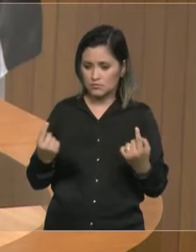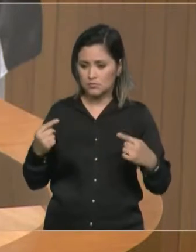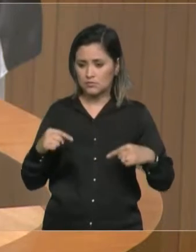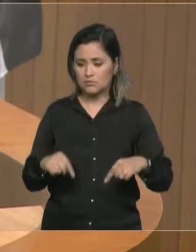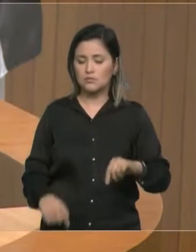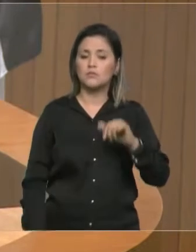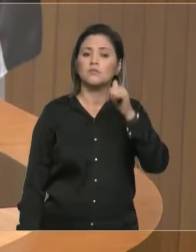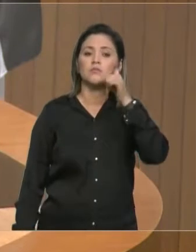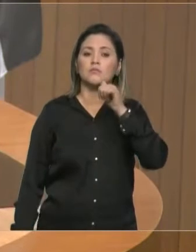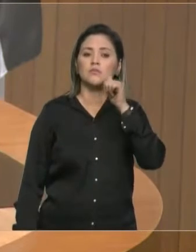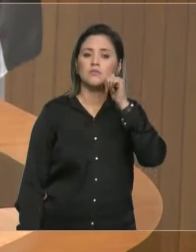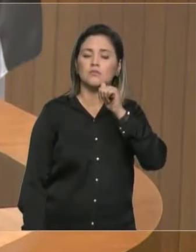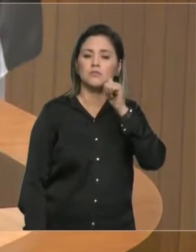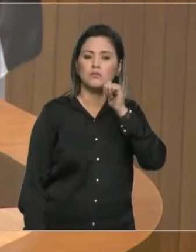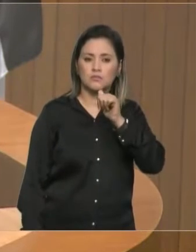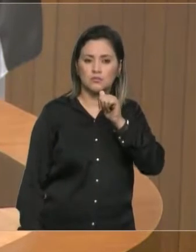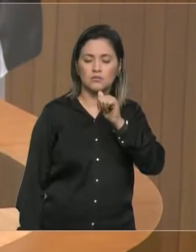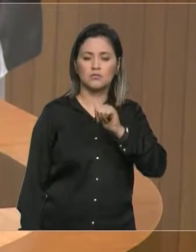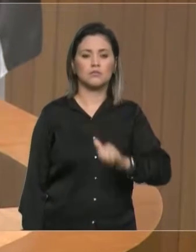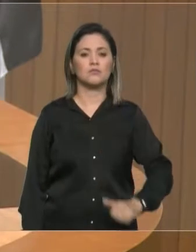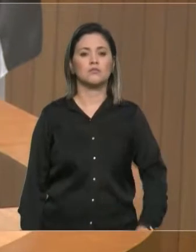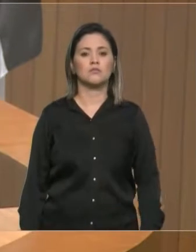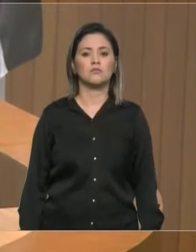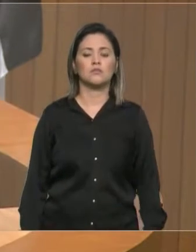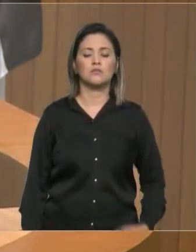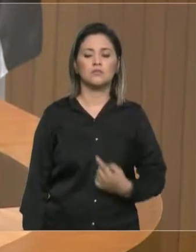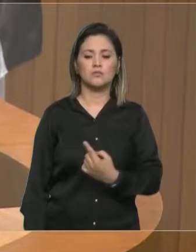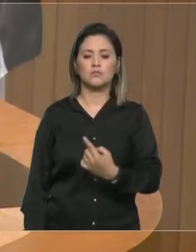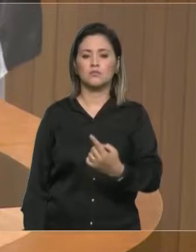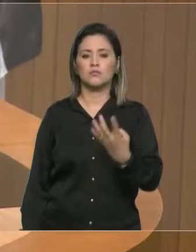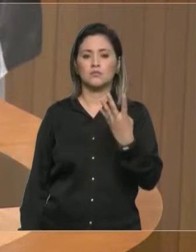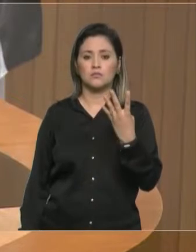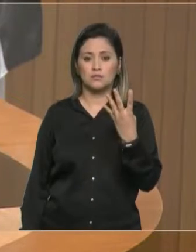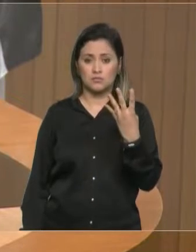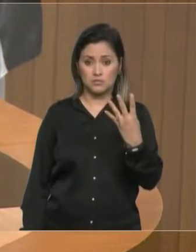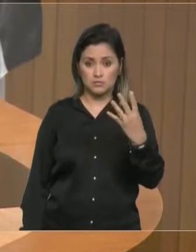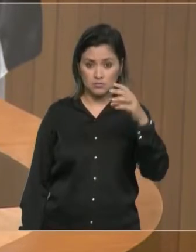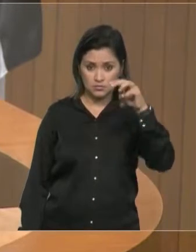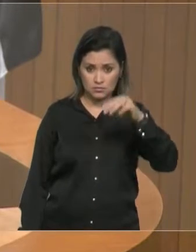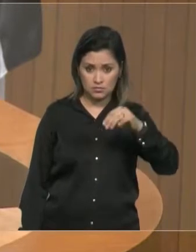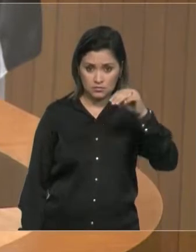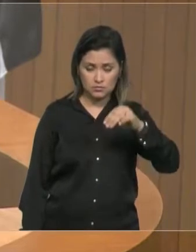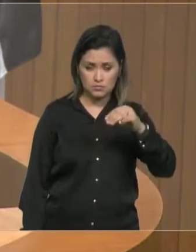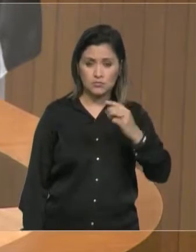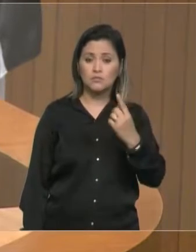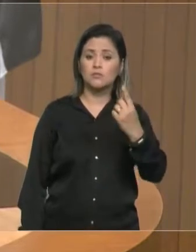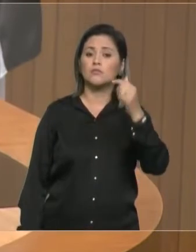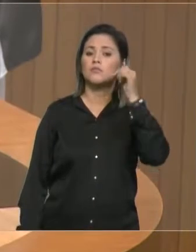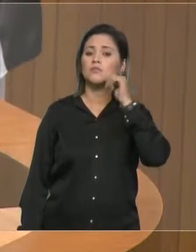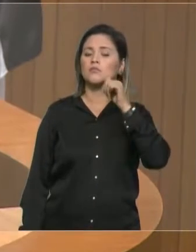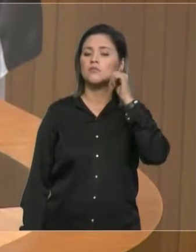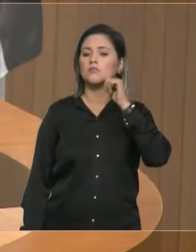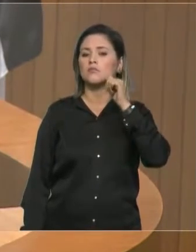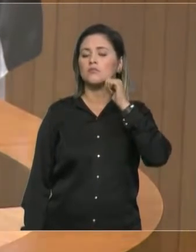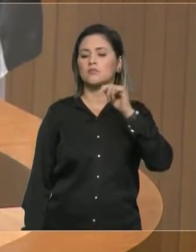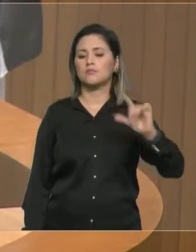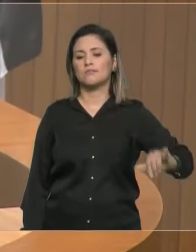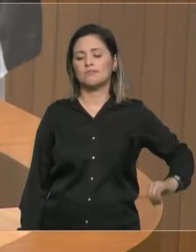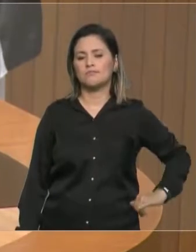Segundo o anuário, a cada 4 minutos existe uma agressão contra a mulher no